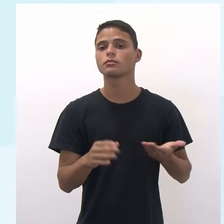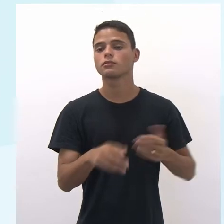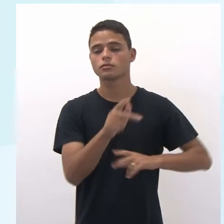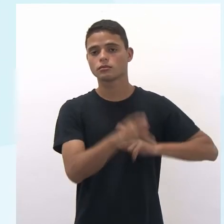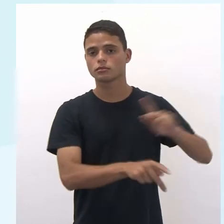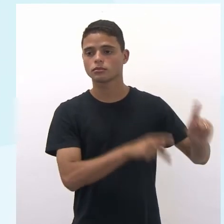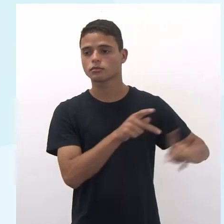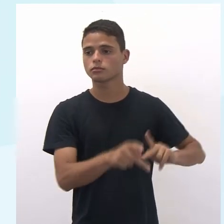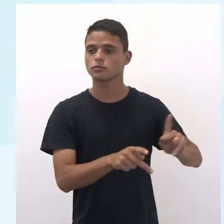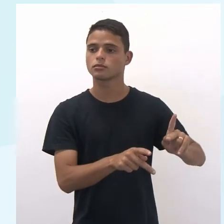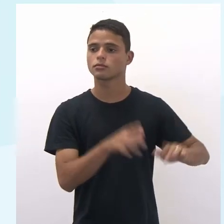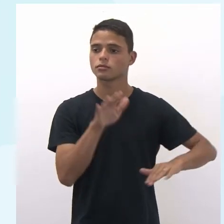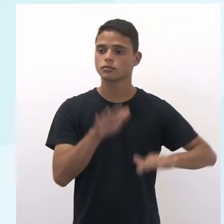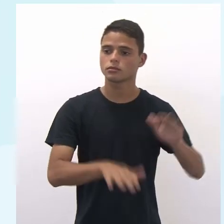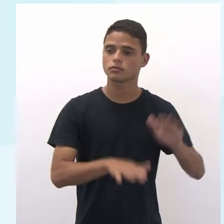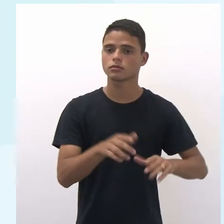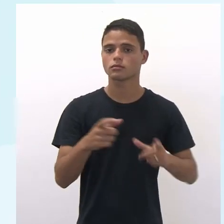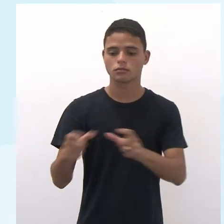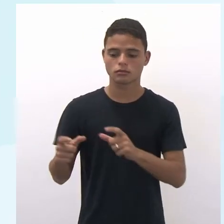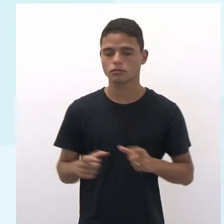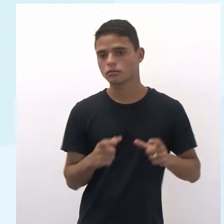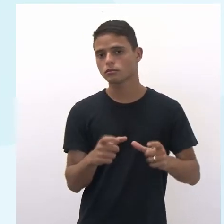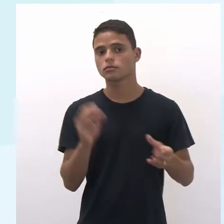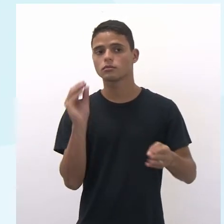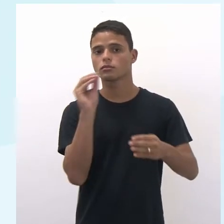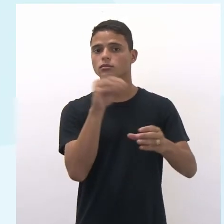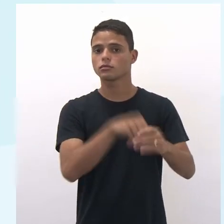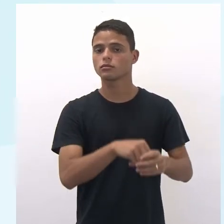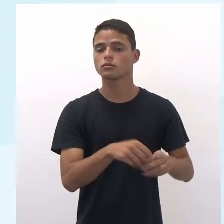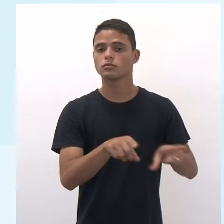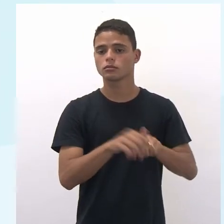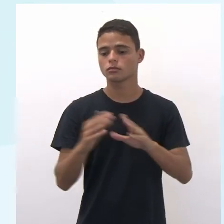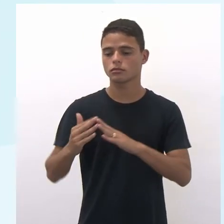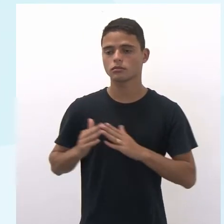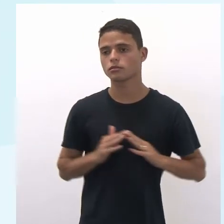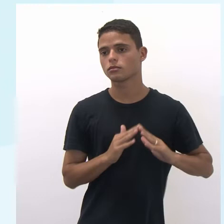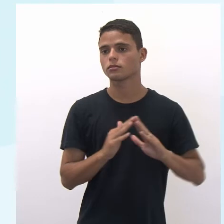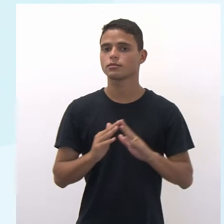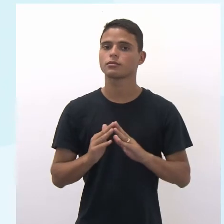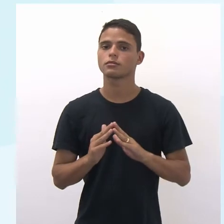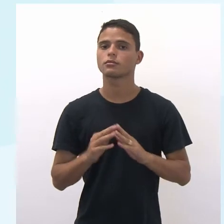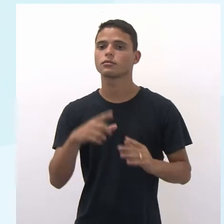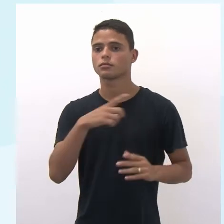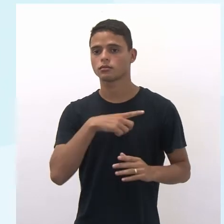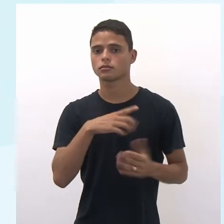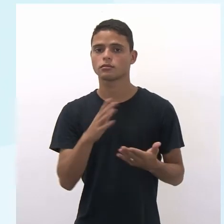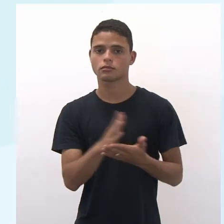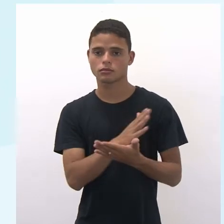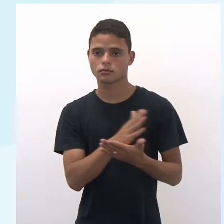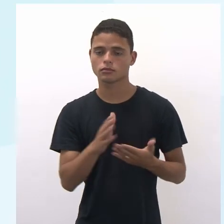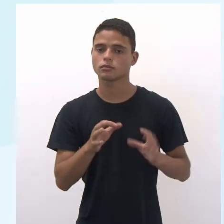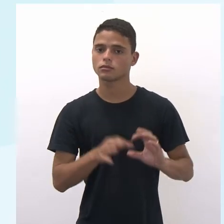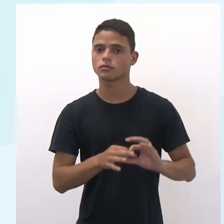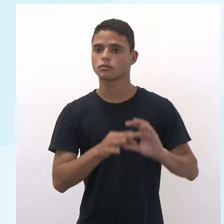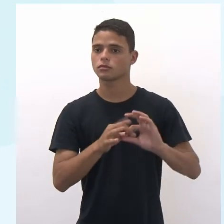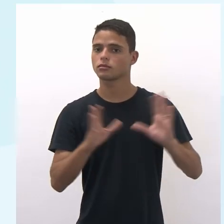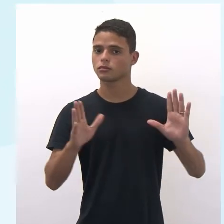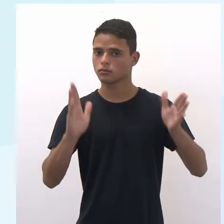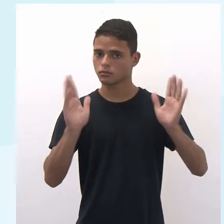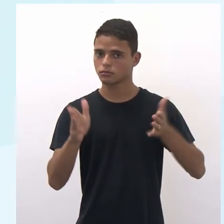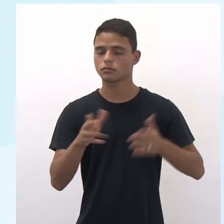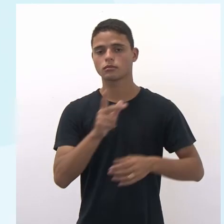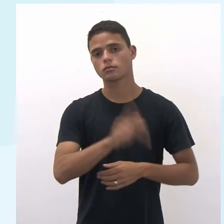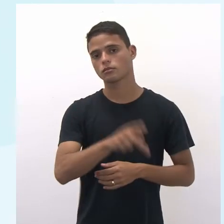populacionais, de repente na cidade que ele está inserido, na comunidade. Então, são materiais que já está disponível para o